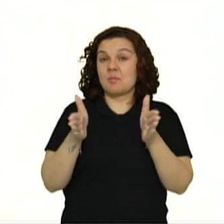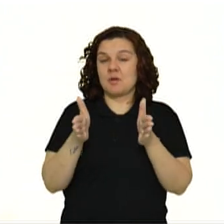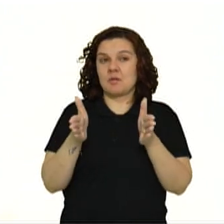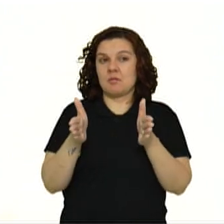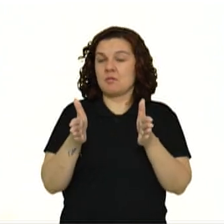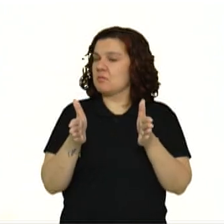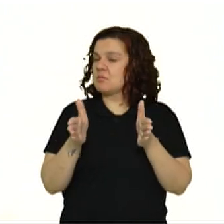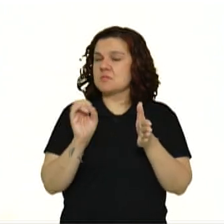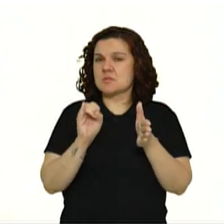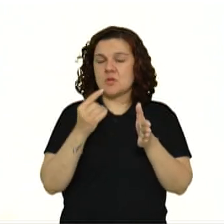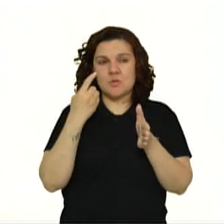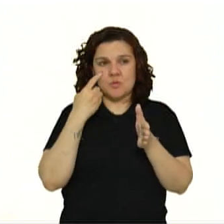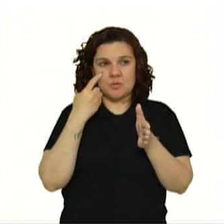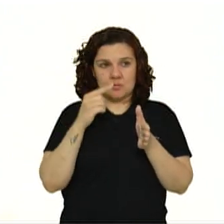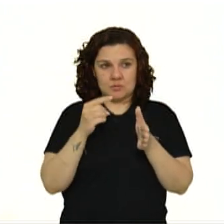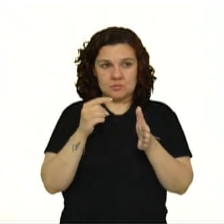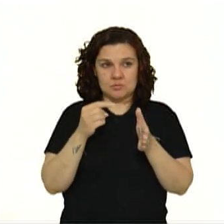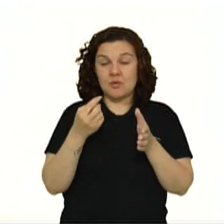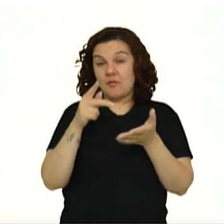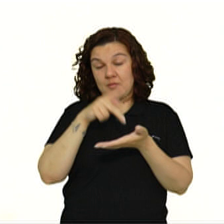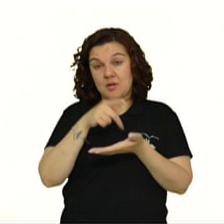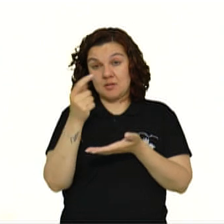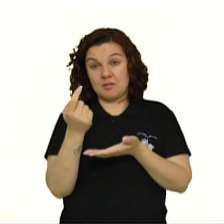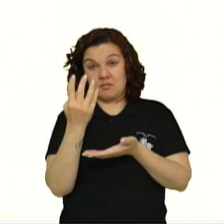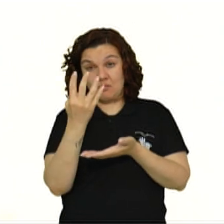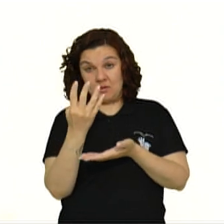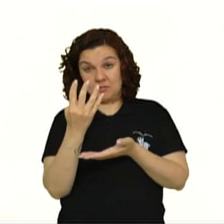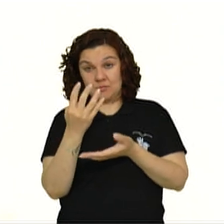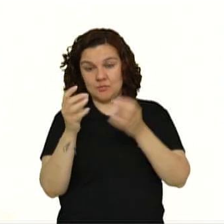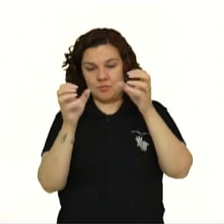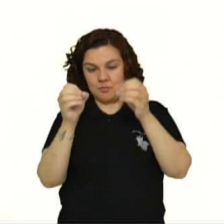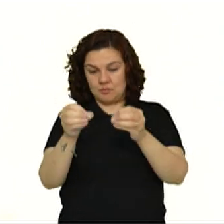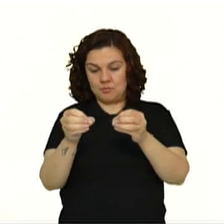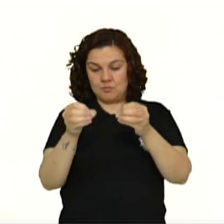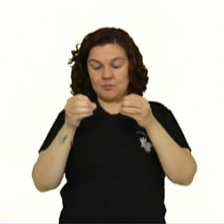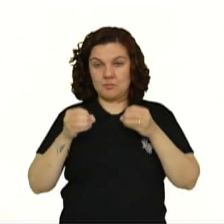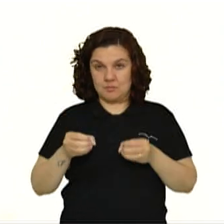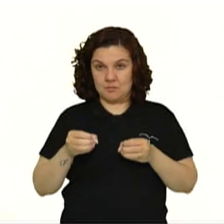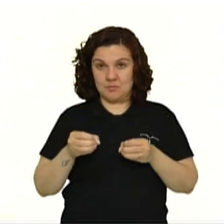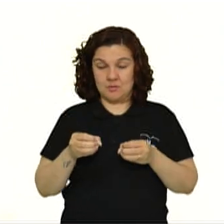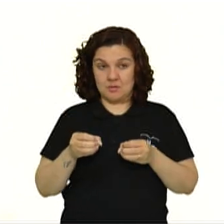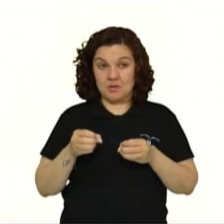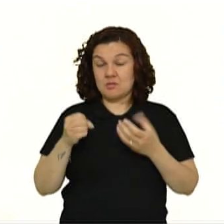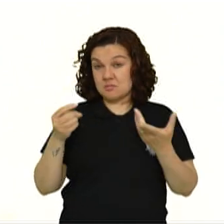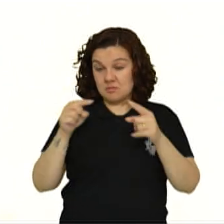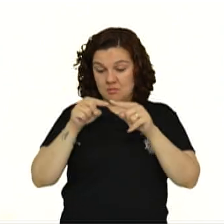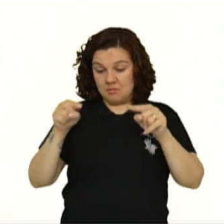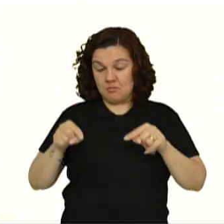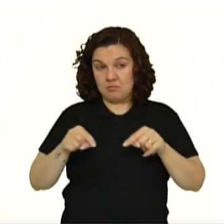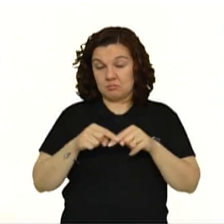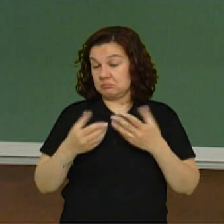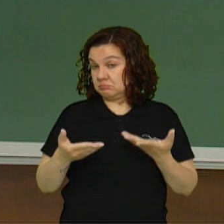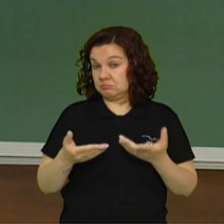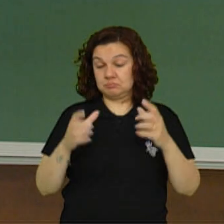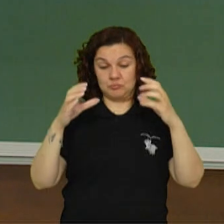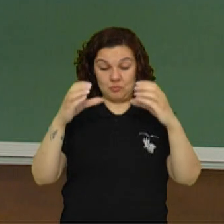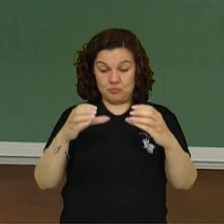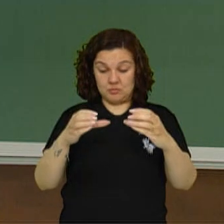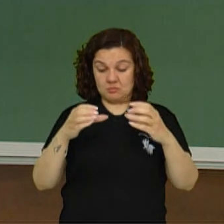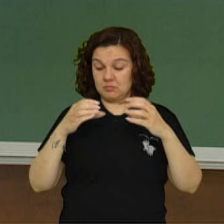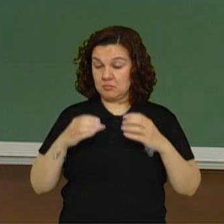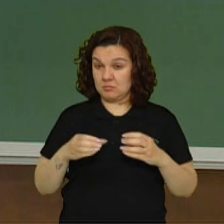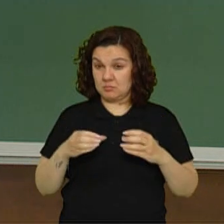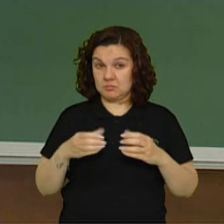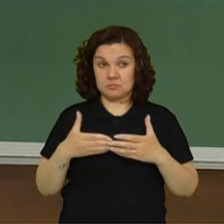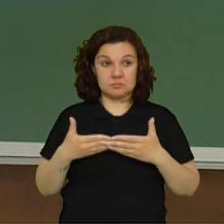se eu conseguir, eu tenho que colocar 4 taças dentro dessa bandeja. Se é um quadrado, 2 aqui